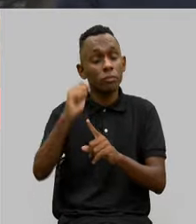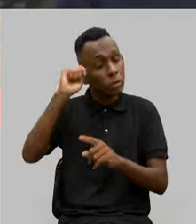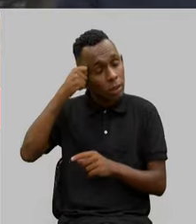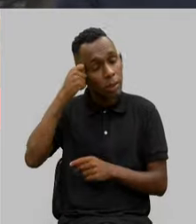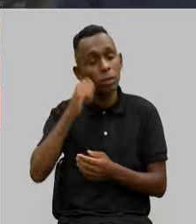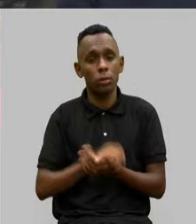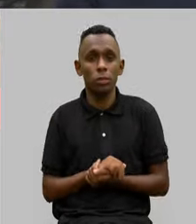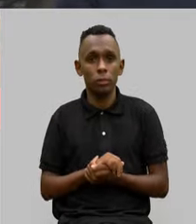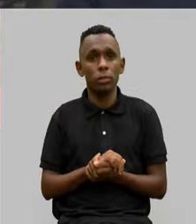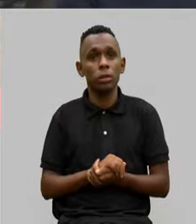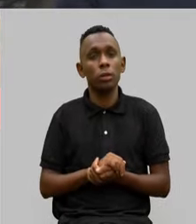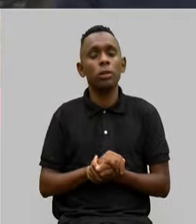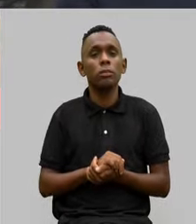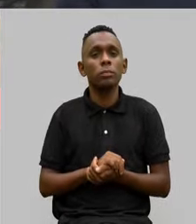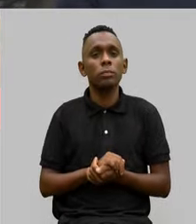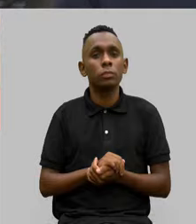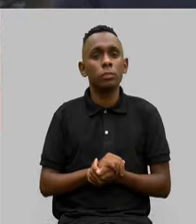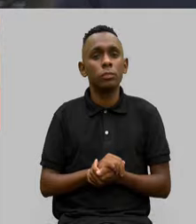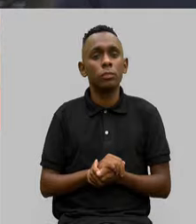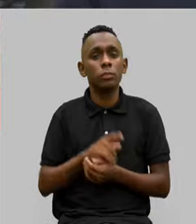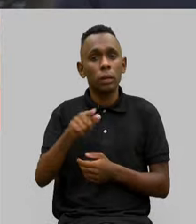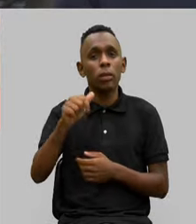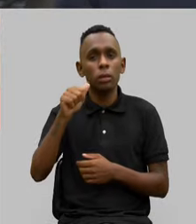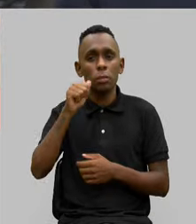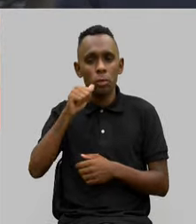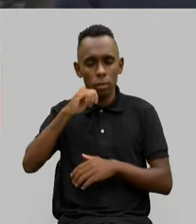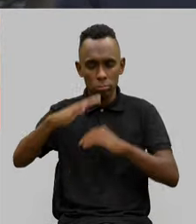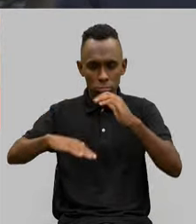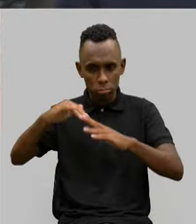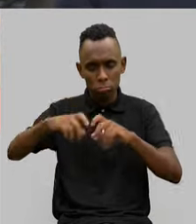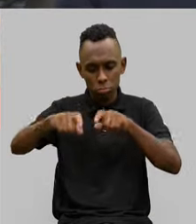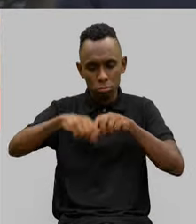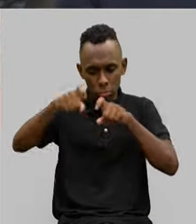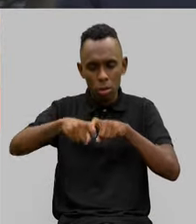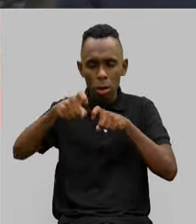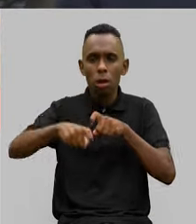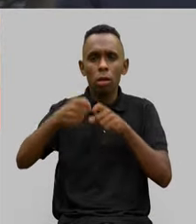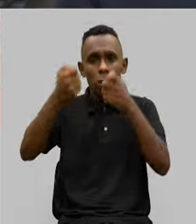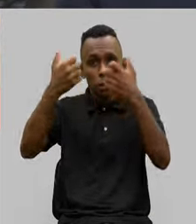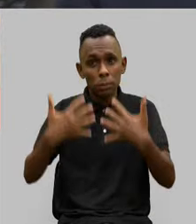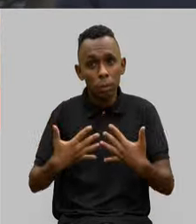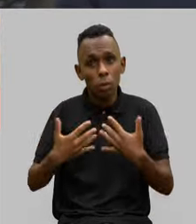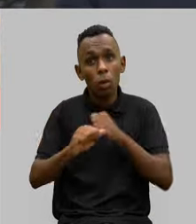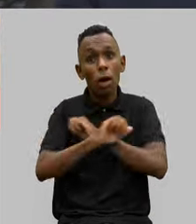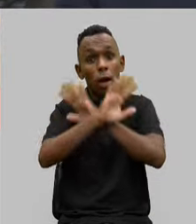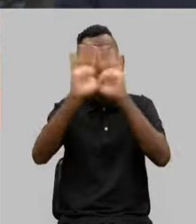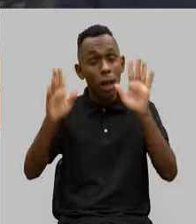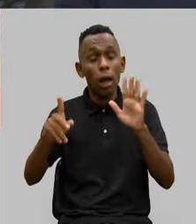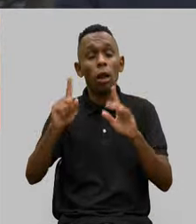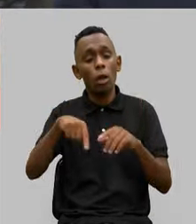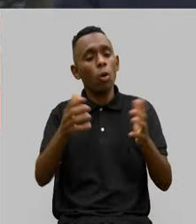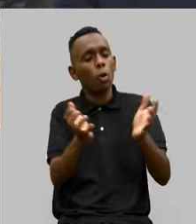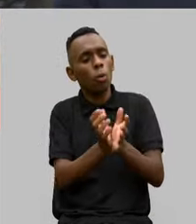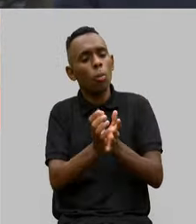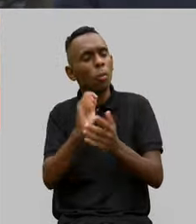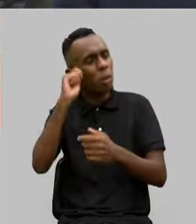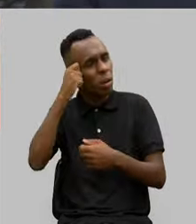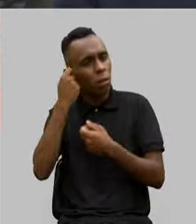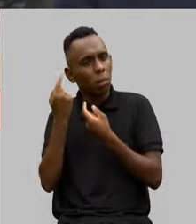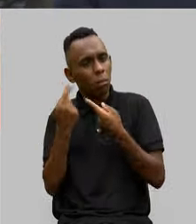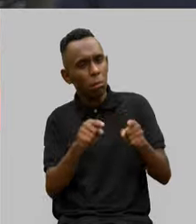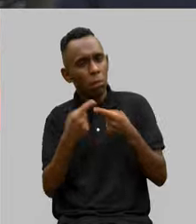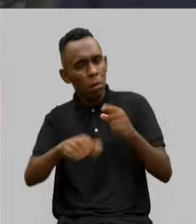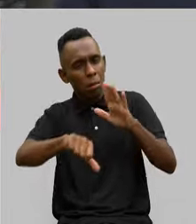aqui pela pela agrônoma de que eh historicamente o povo negro é criminalizado por oferecer